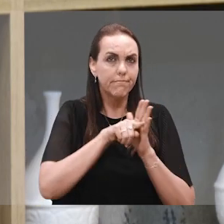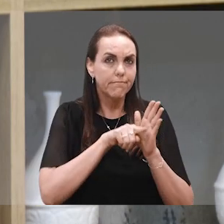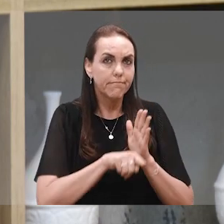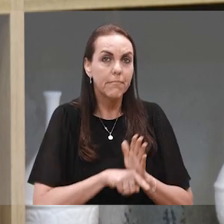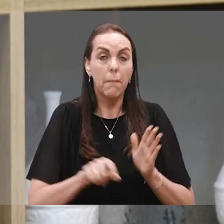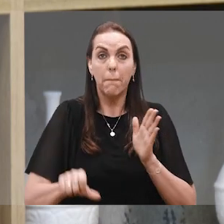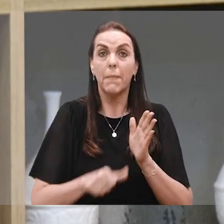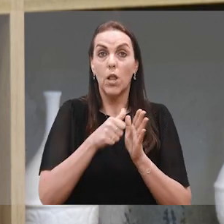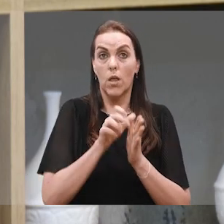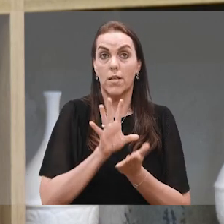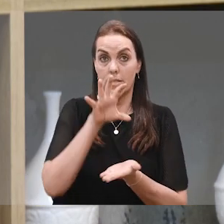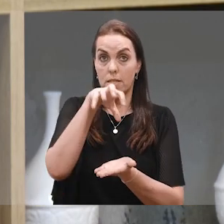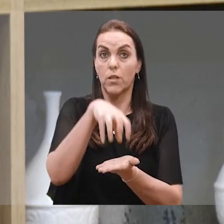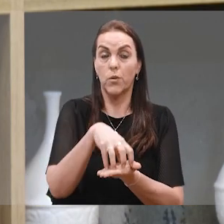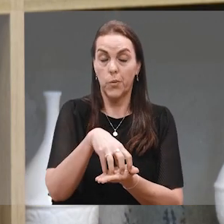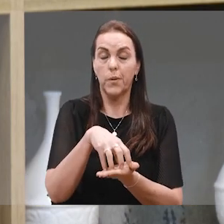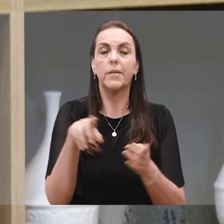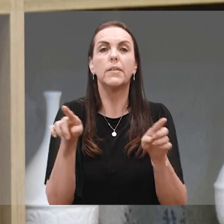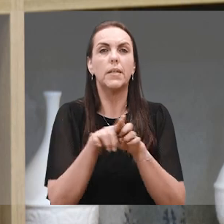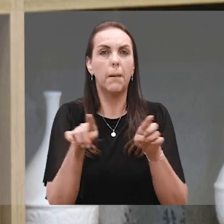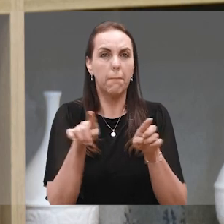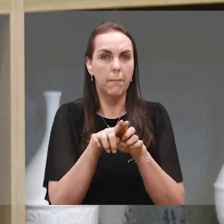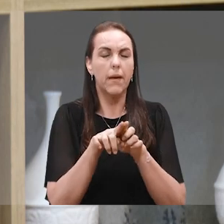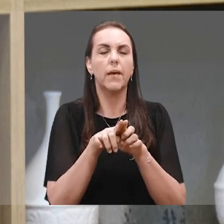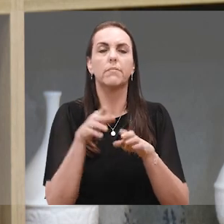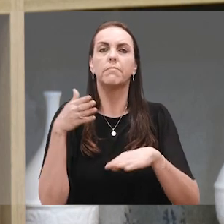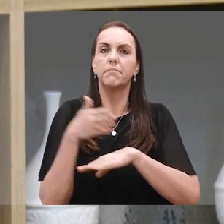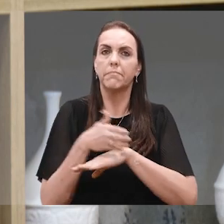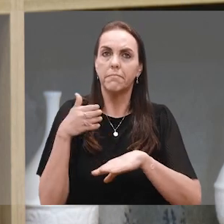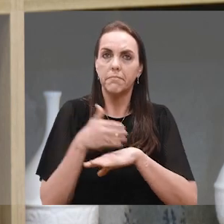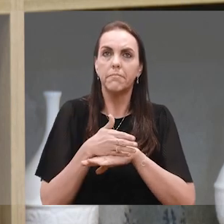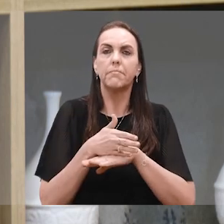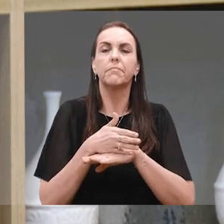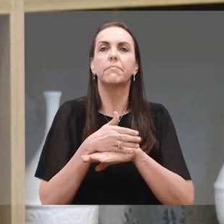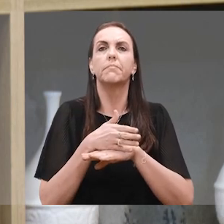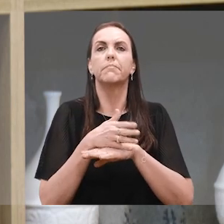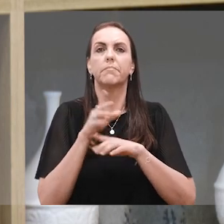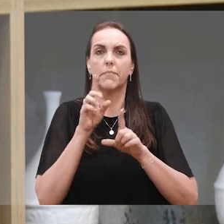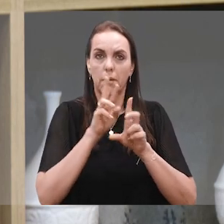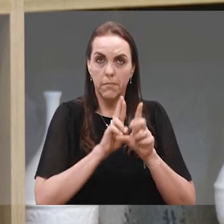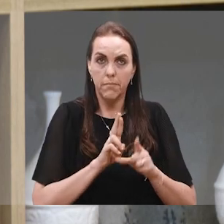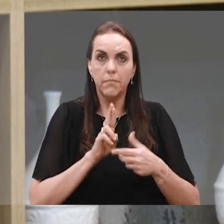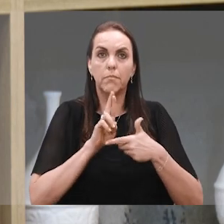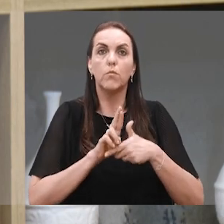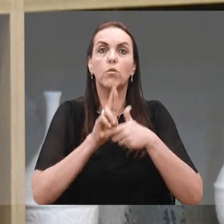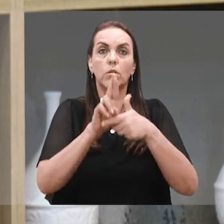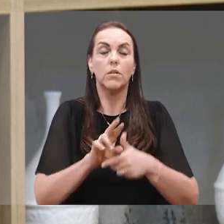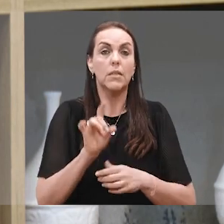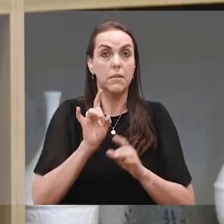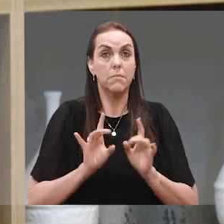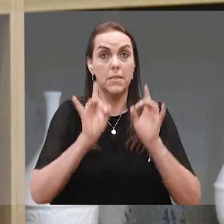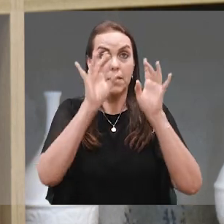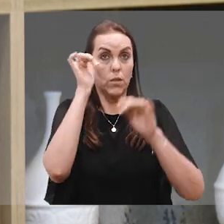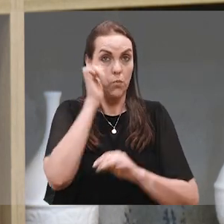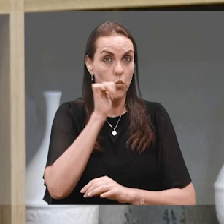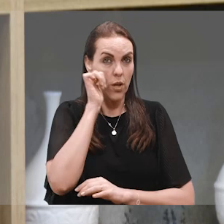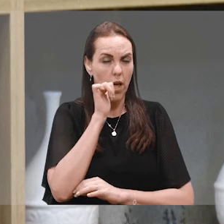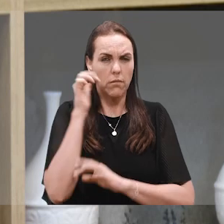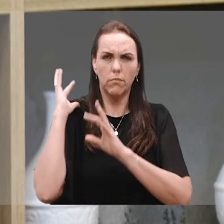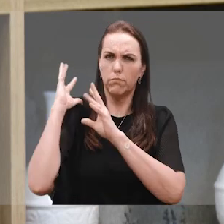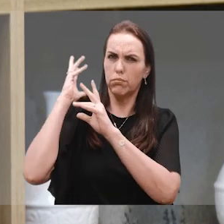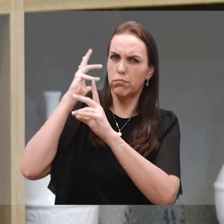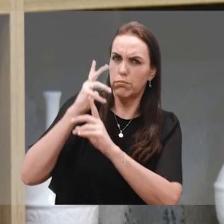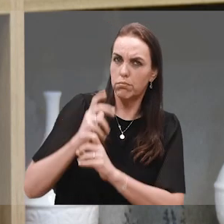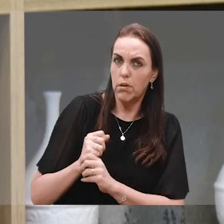o setor. A senhora também esteve à frente da Procuradoria Especial da Mulher. Então eu gostaria de fazer um rescaldo